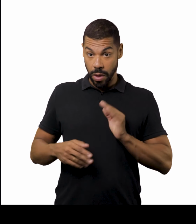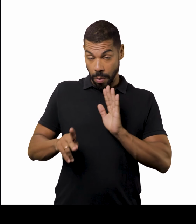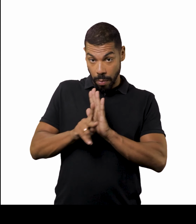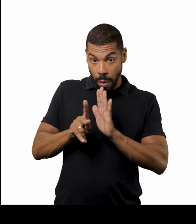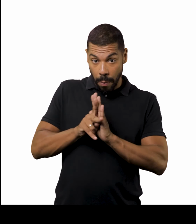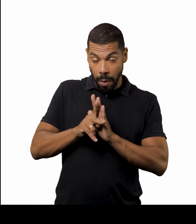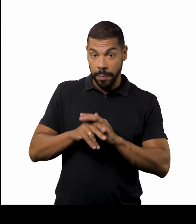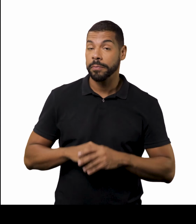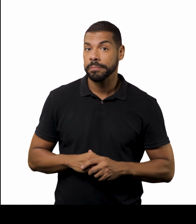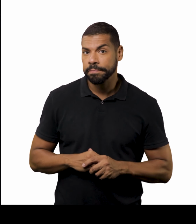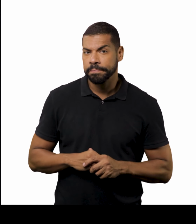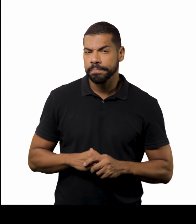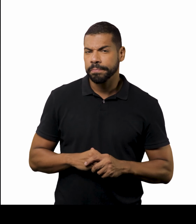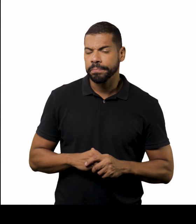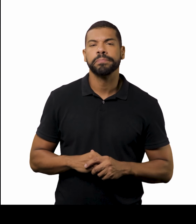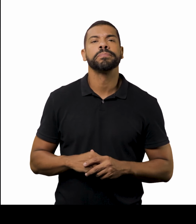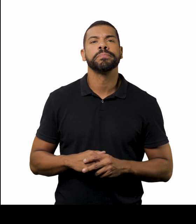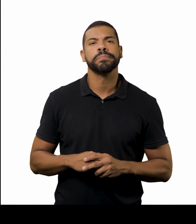do manequim,